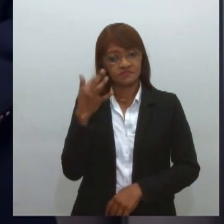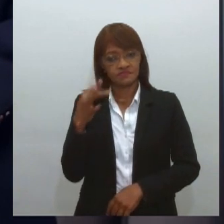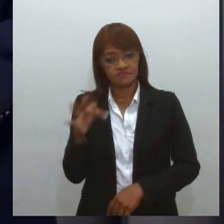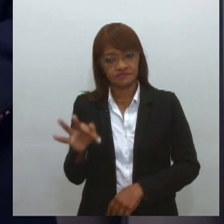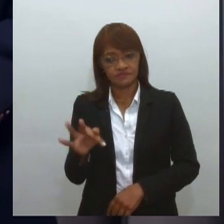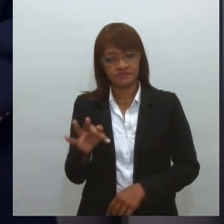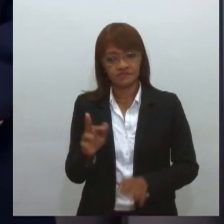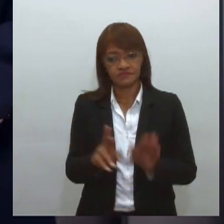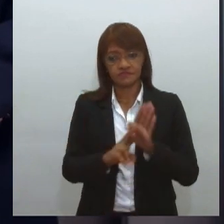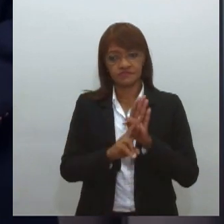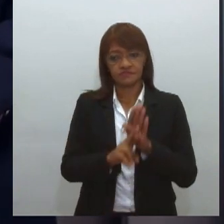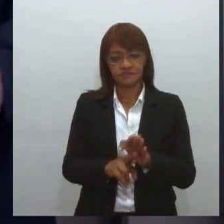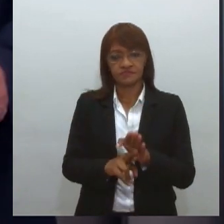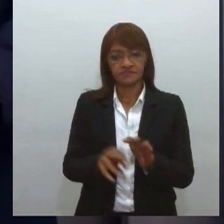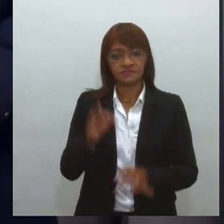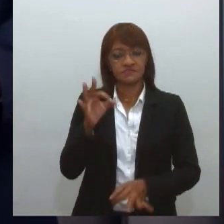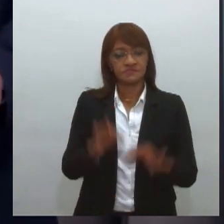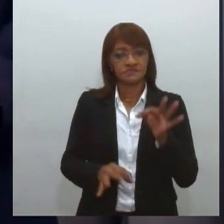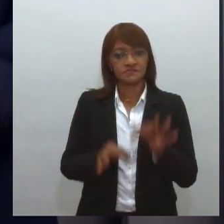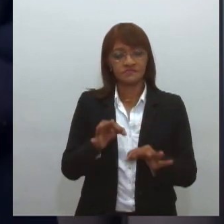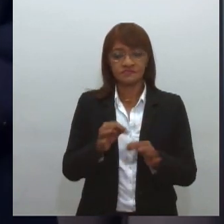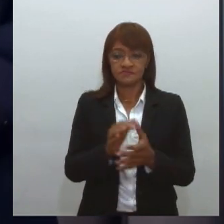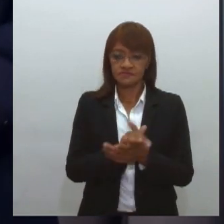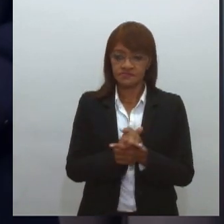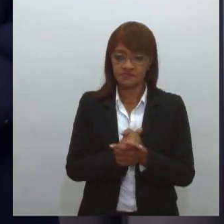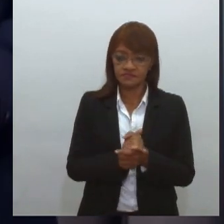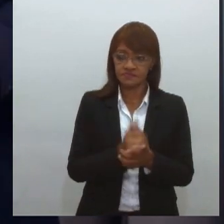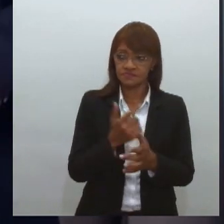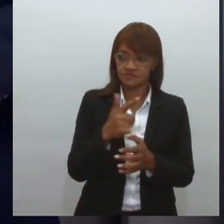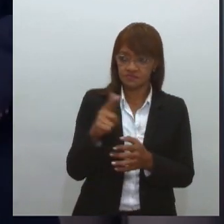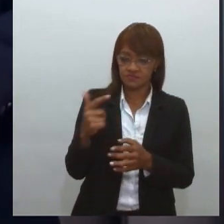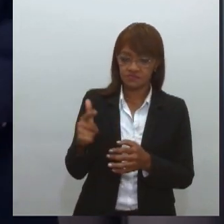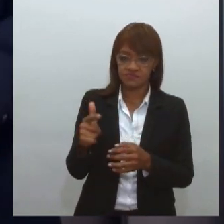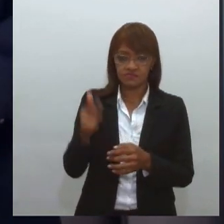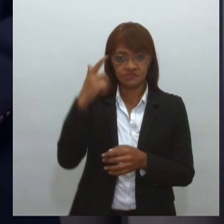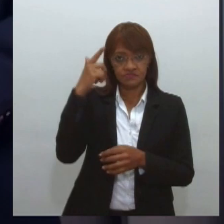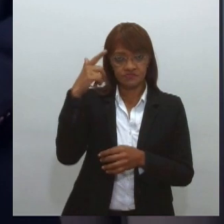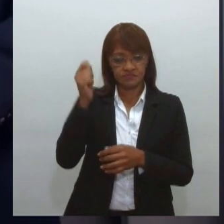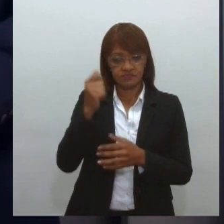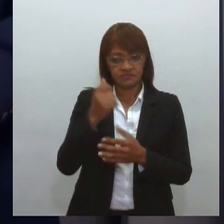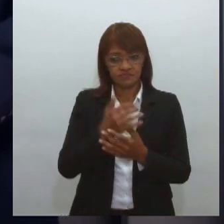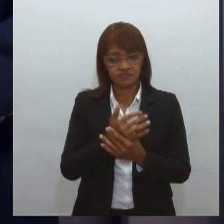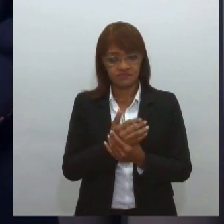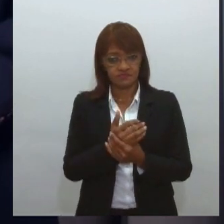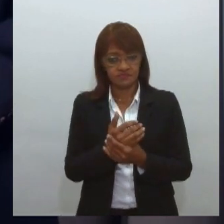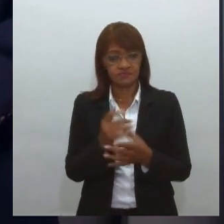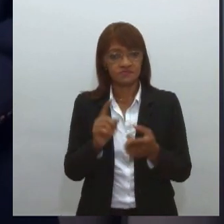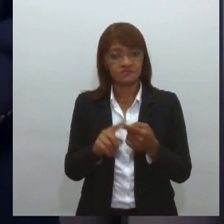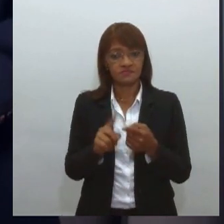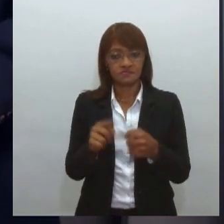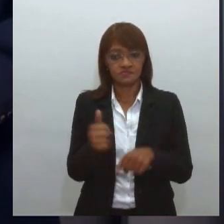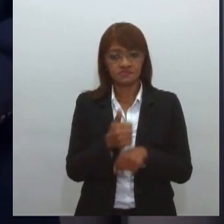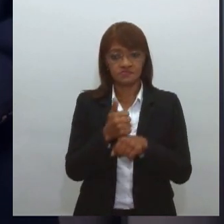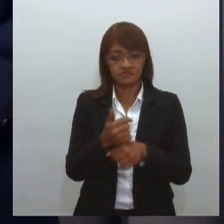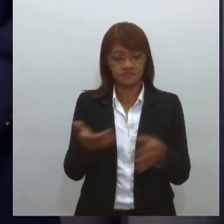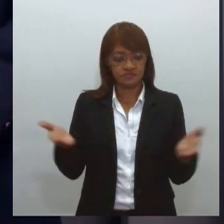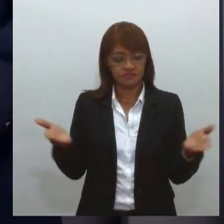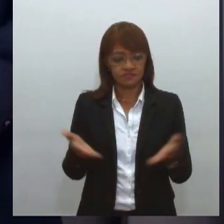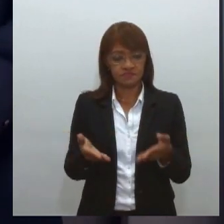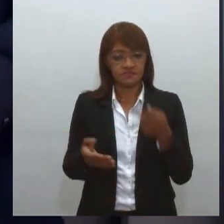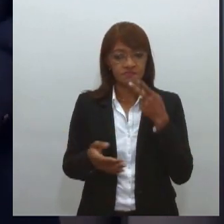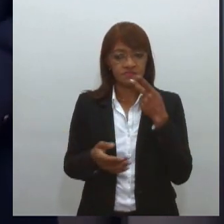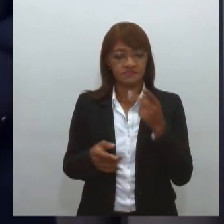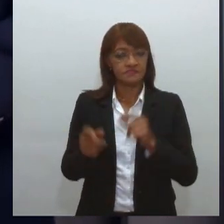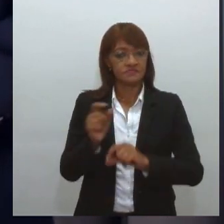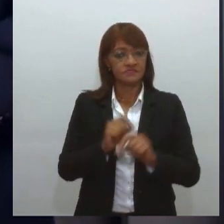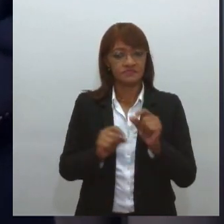da Justiça Eleitoral e outras autoridades e especialistas para falar sobre os direitos